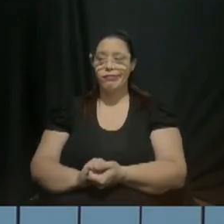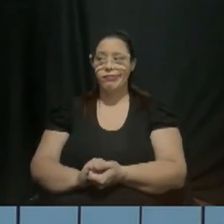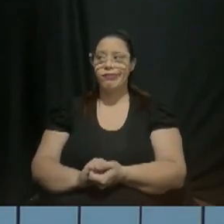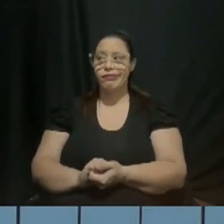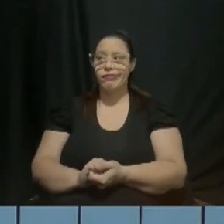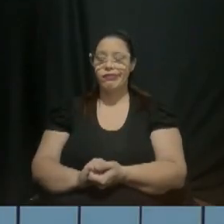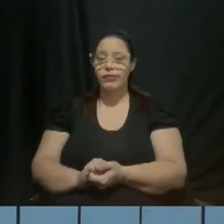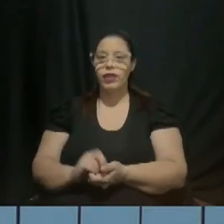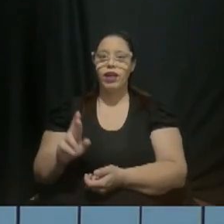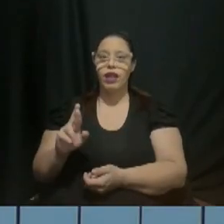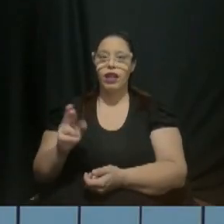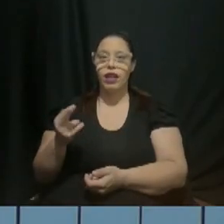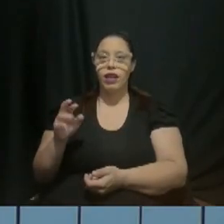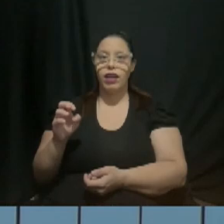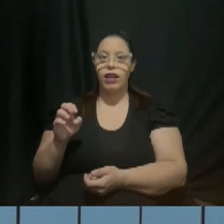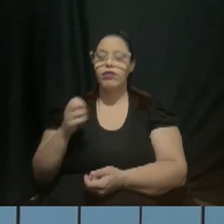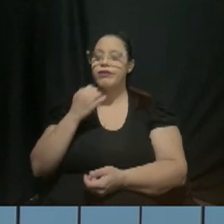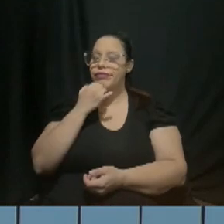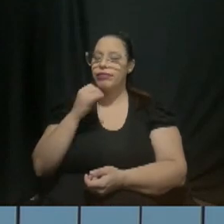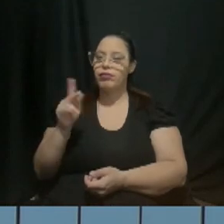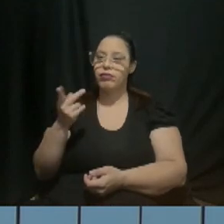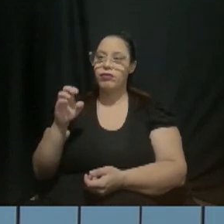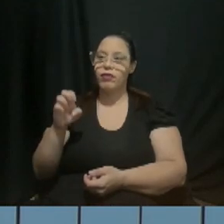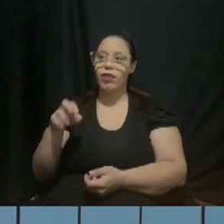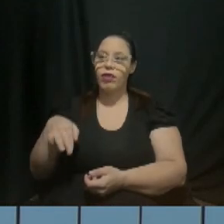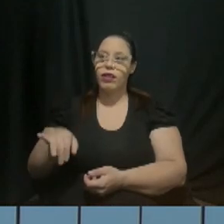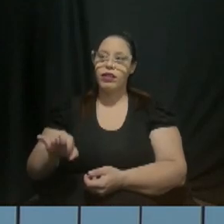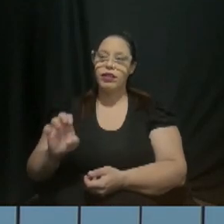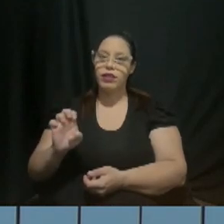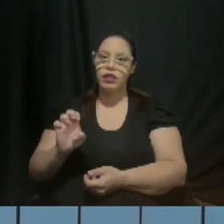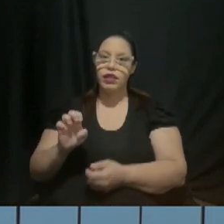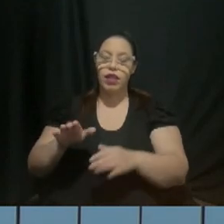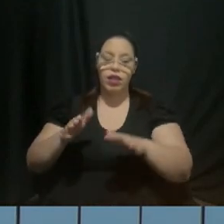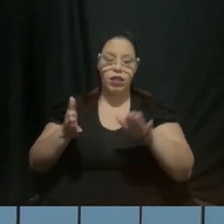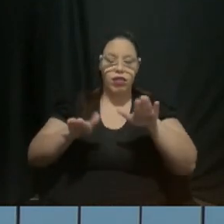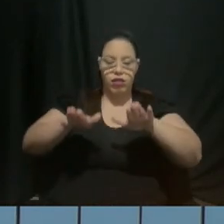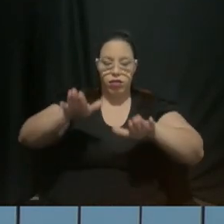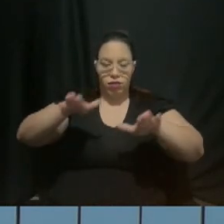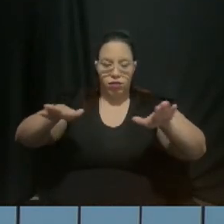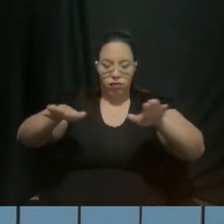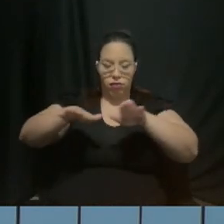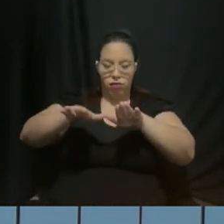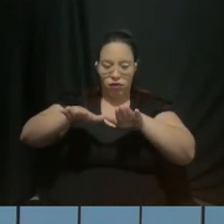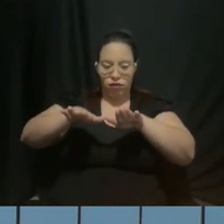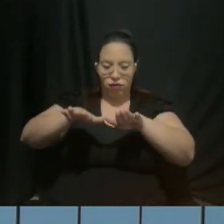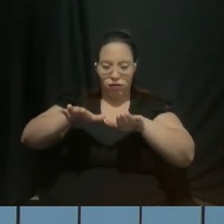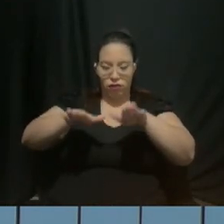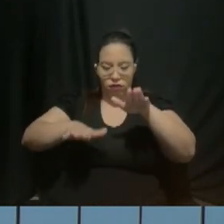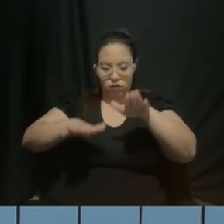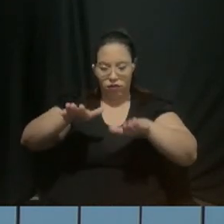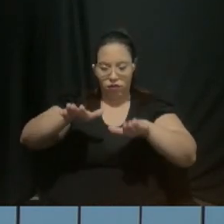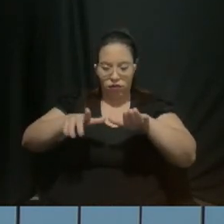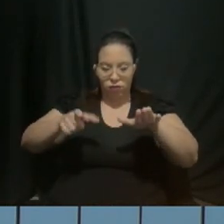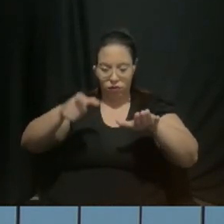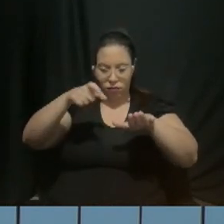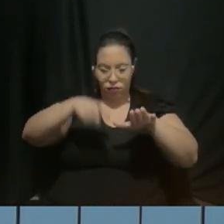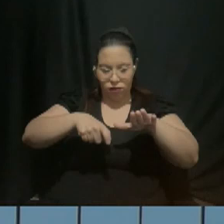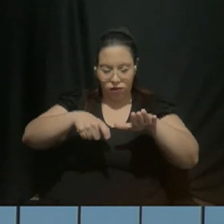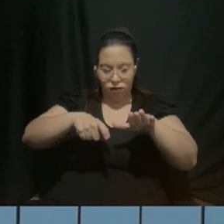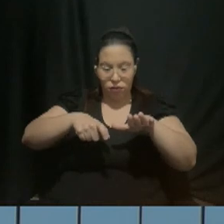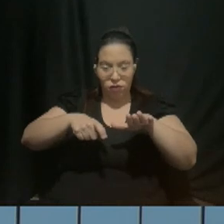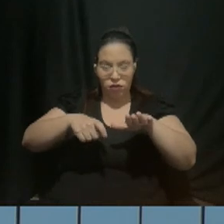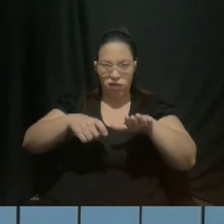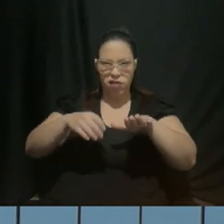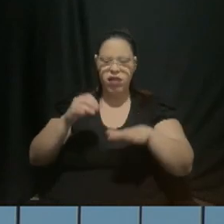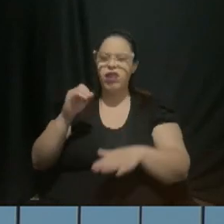exemplo, a gente não está entre as placas, né? A nossa placa é mais estável e tal. Mas existe alguma possibilidade de um